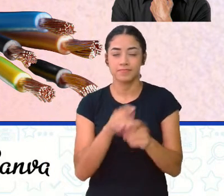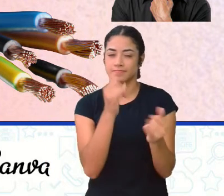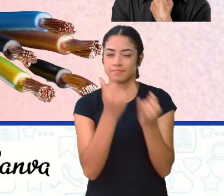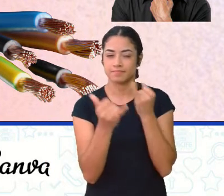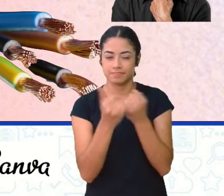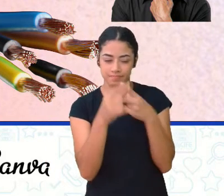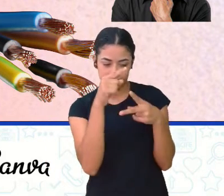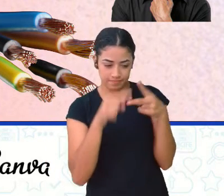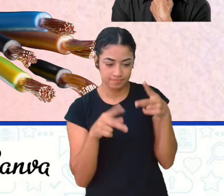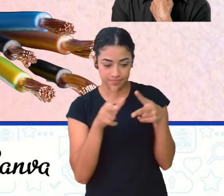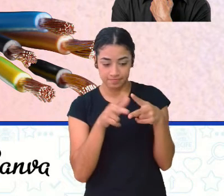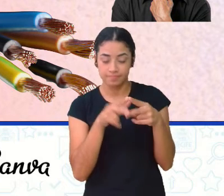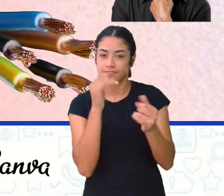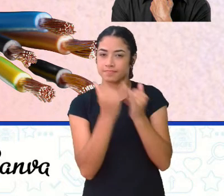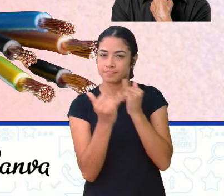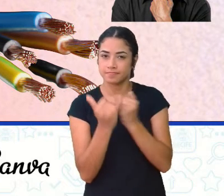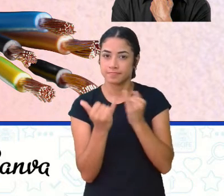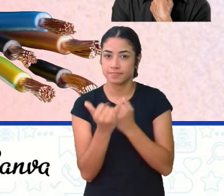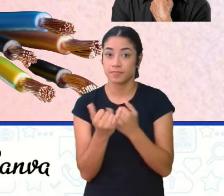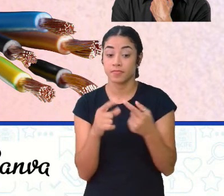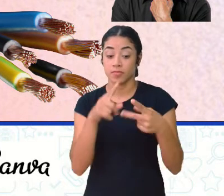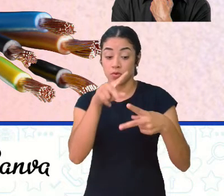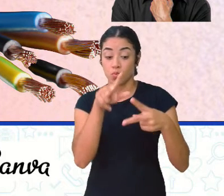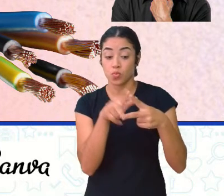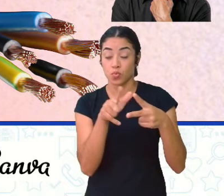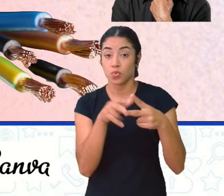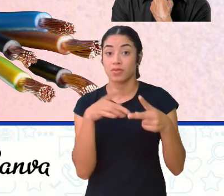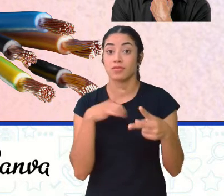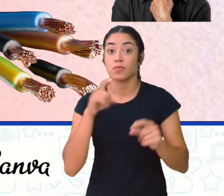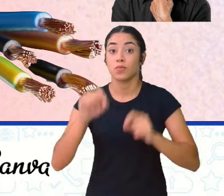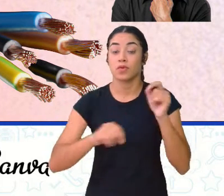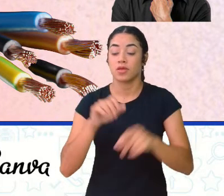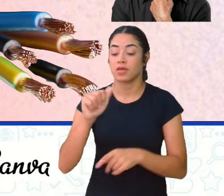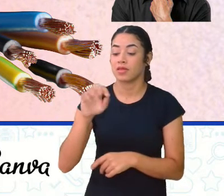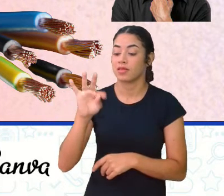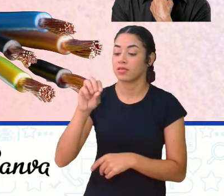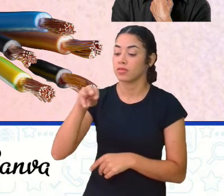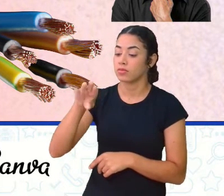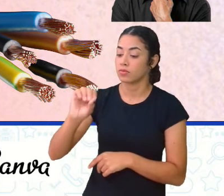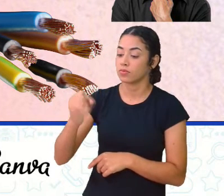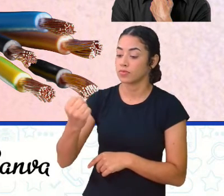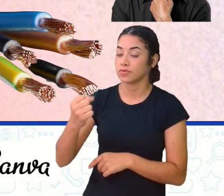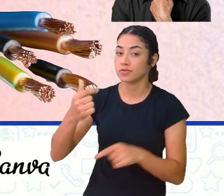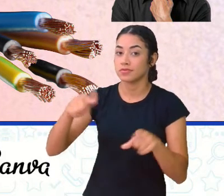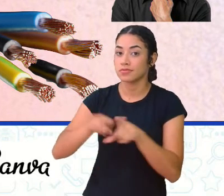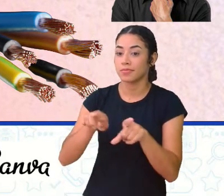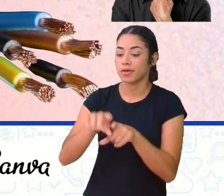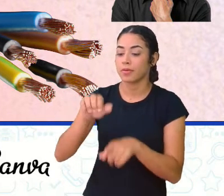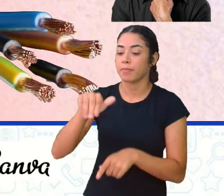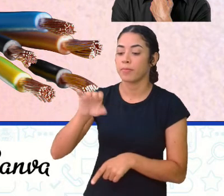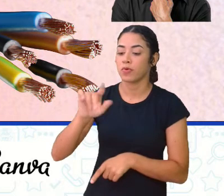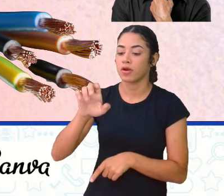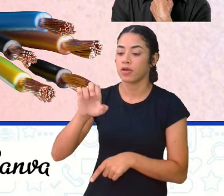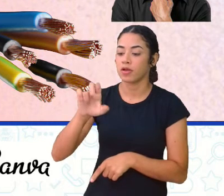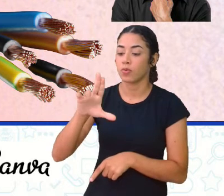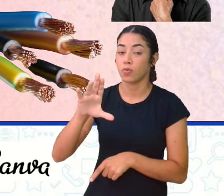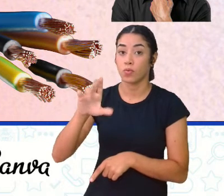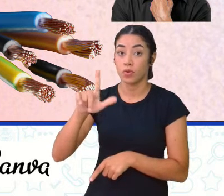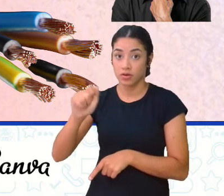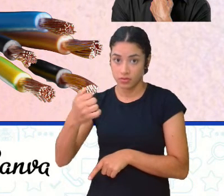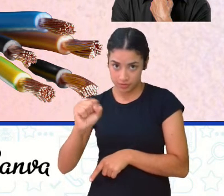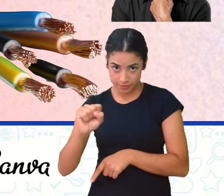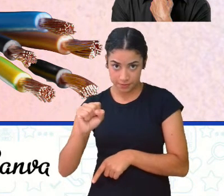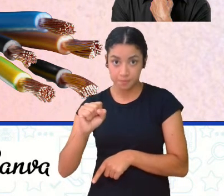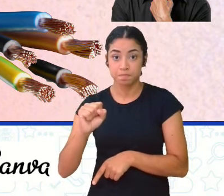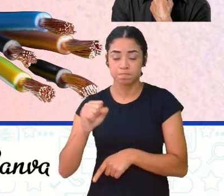semelhanças. Uma delas é que ambos são compostos por átomos e moléculas. Vejam que curiosidade. Então,